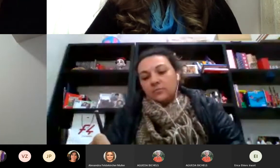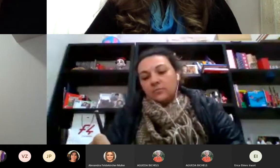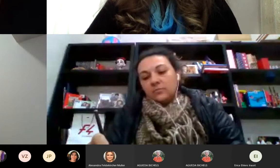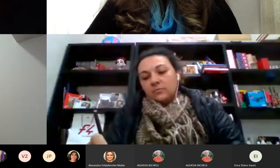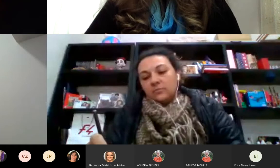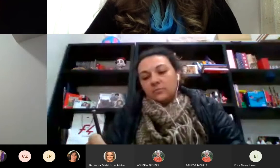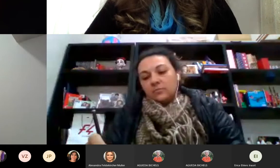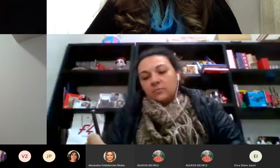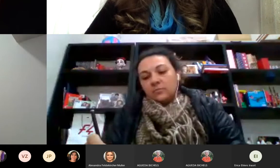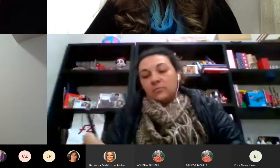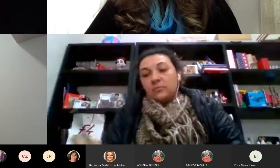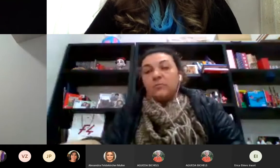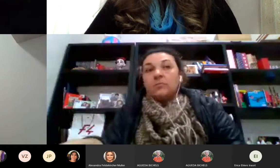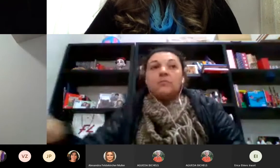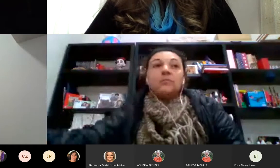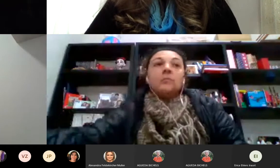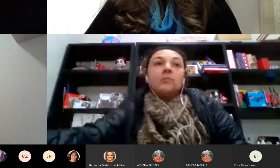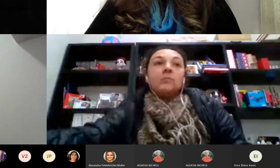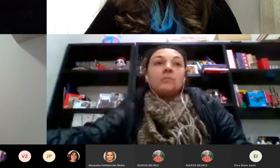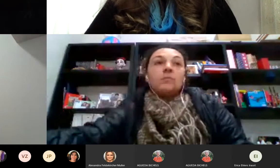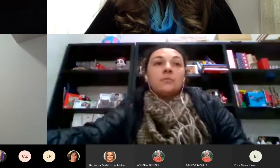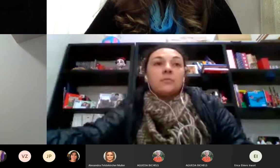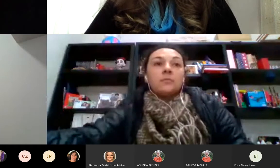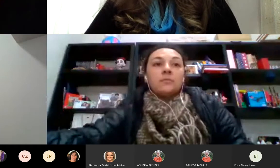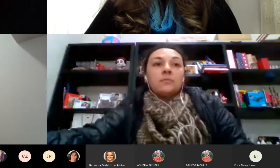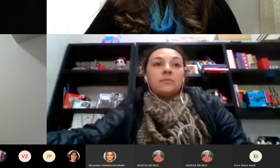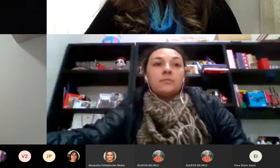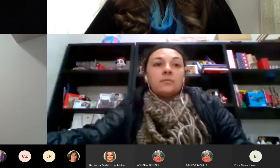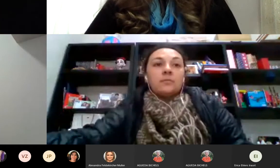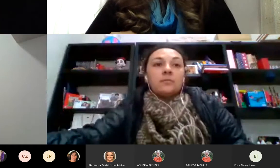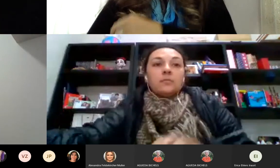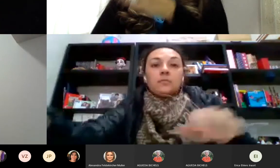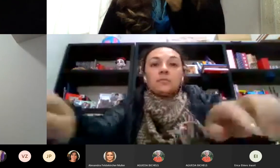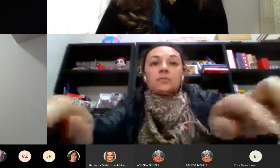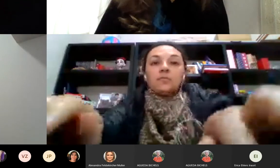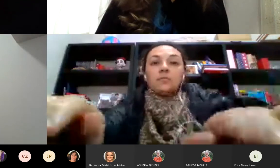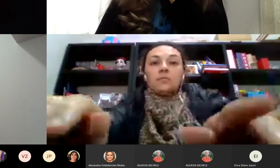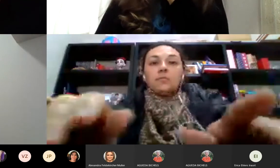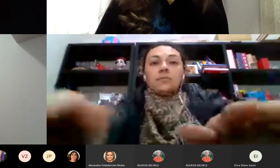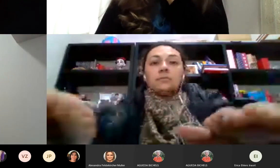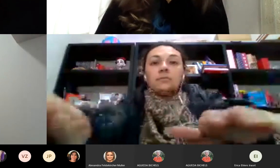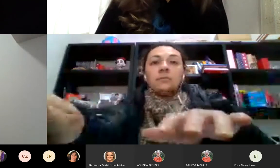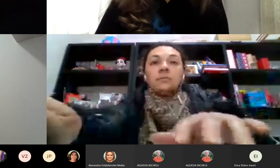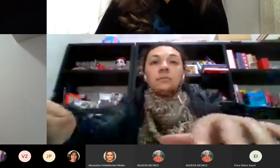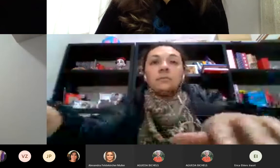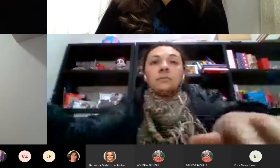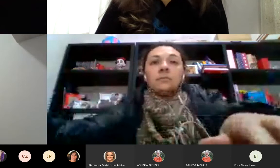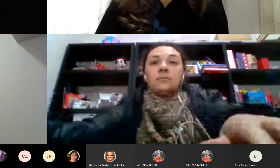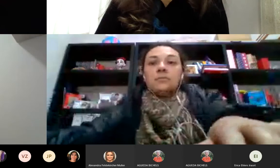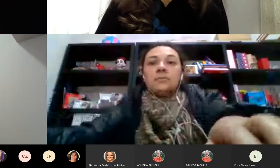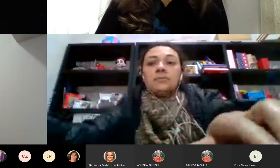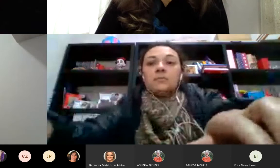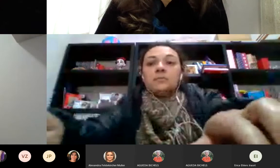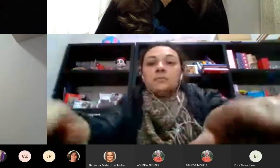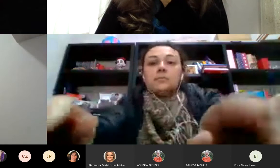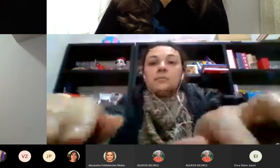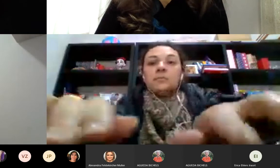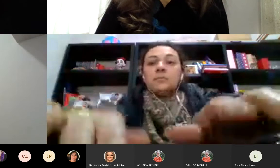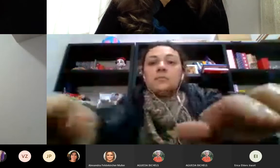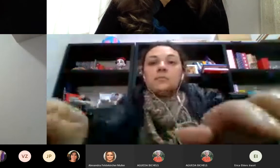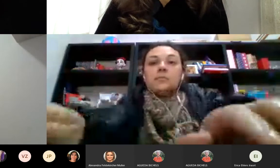é afetada porque é disponibilizada, é um pouco o que acontece no mercado da música, né? Quanto mais